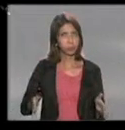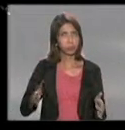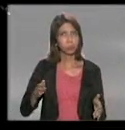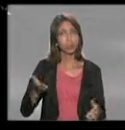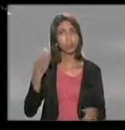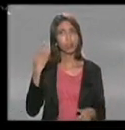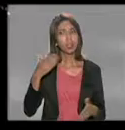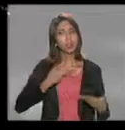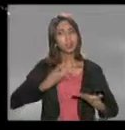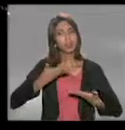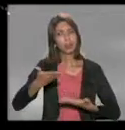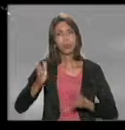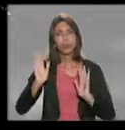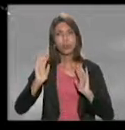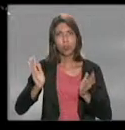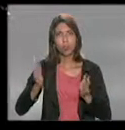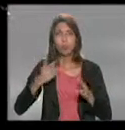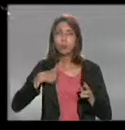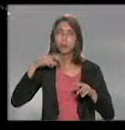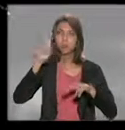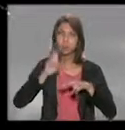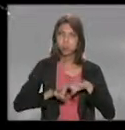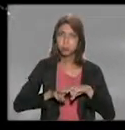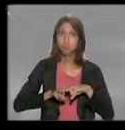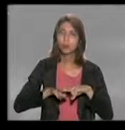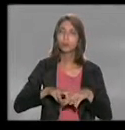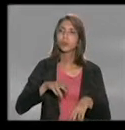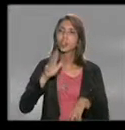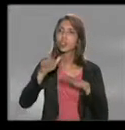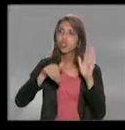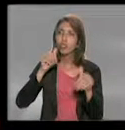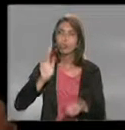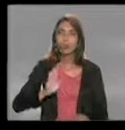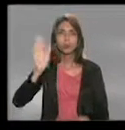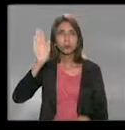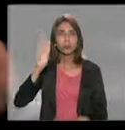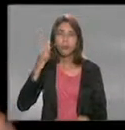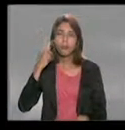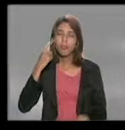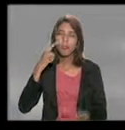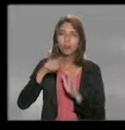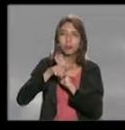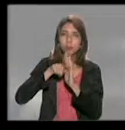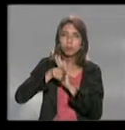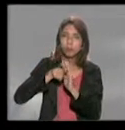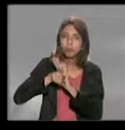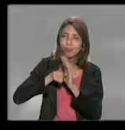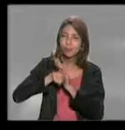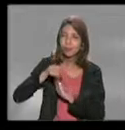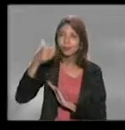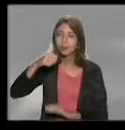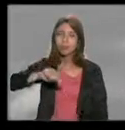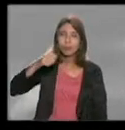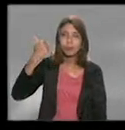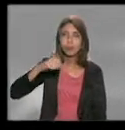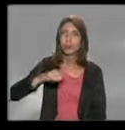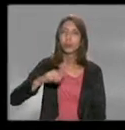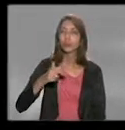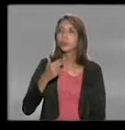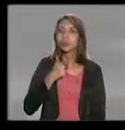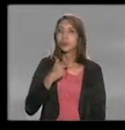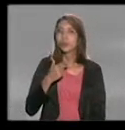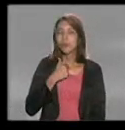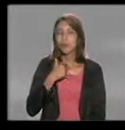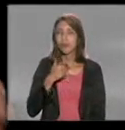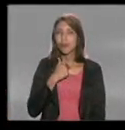cultura brasileira. Em todos os setores. Então, por encontrar... exemplo, quando você monta uma banca essa que eu já tive convite para